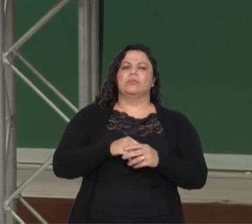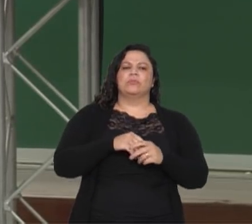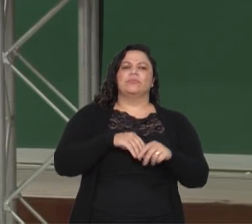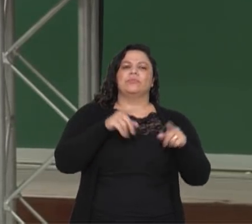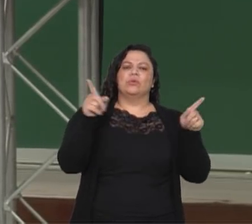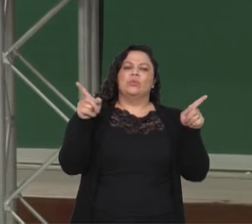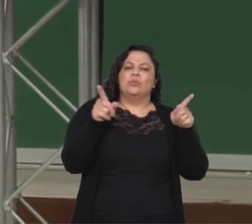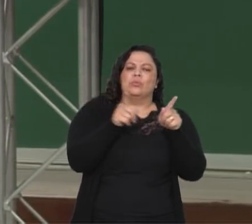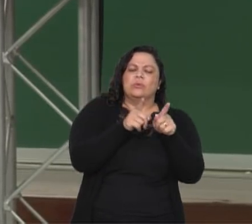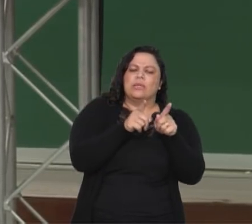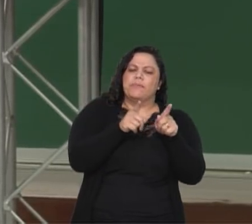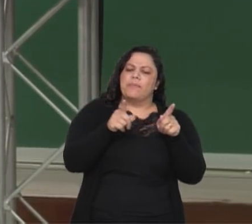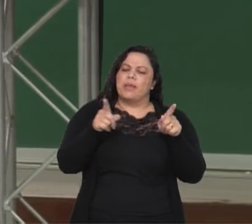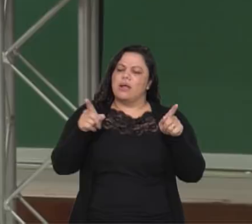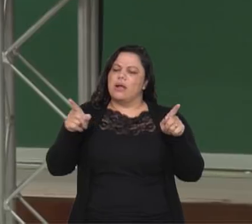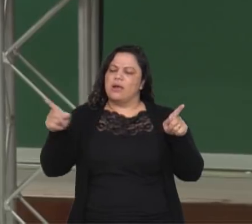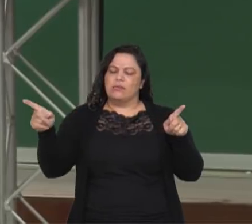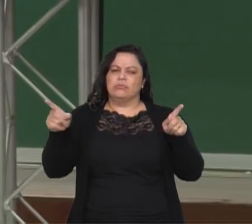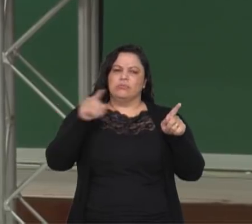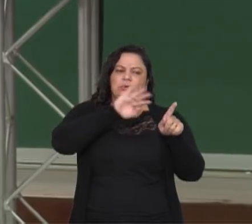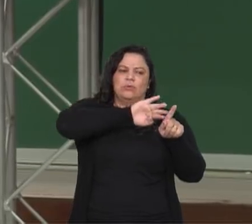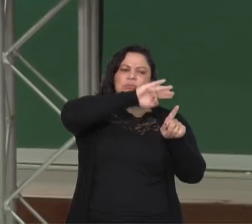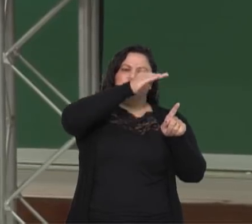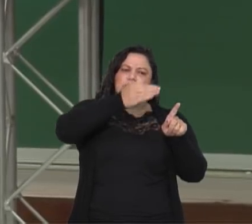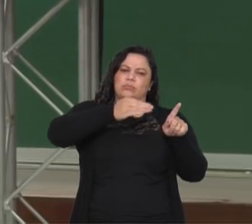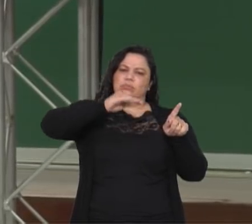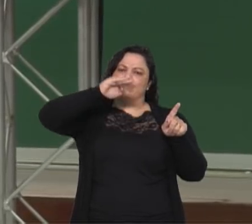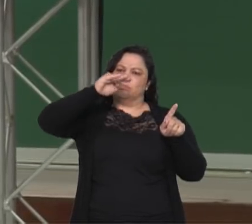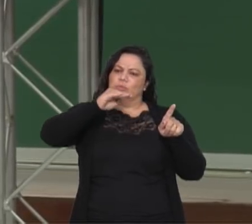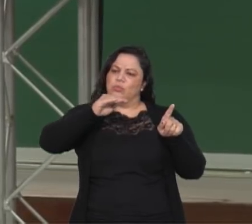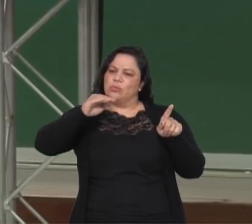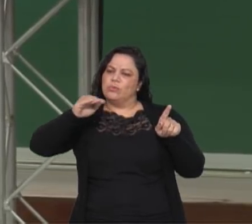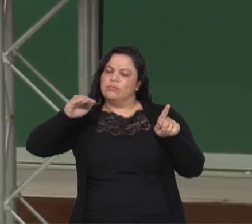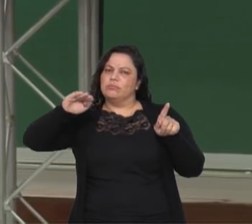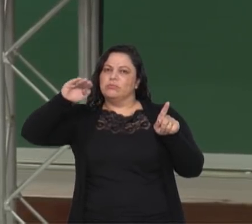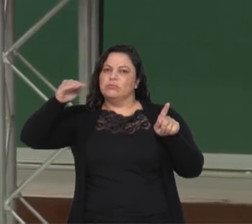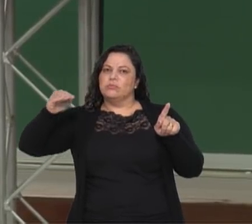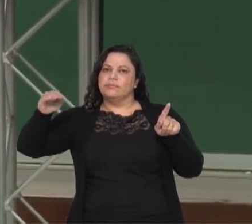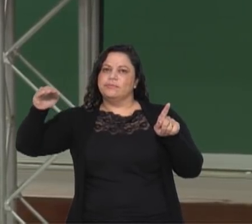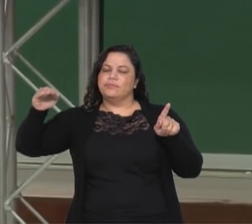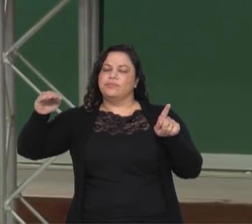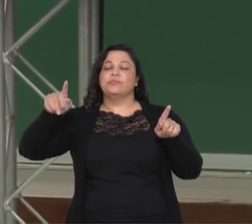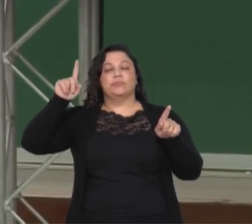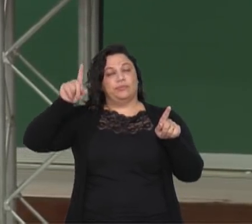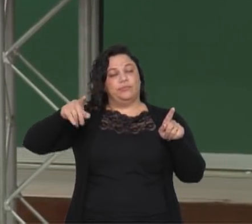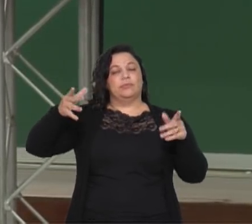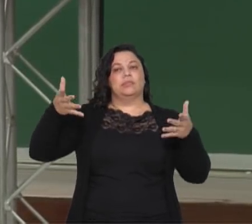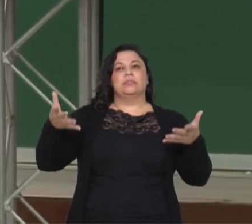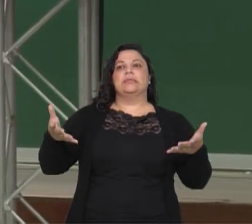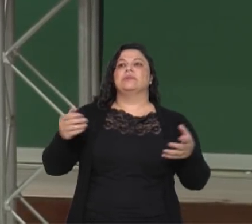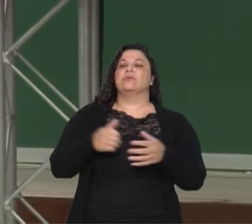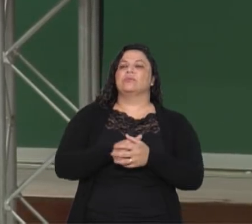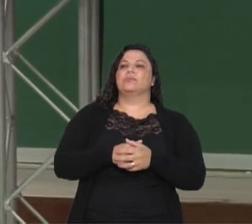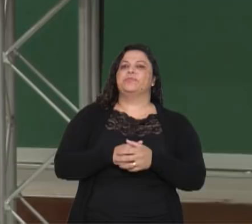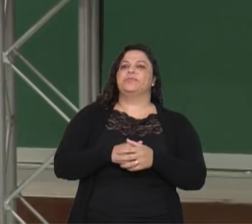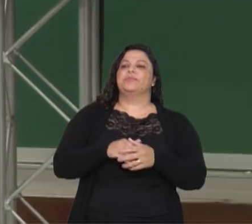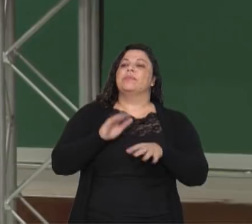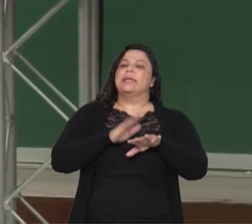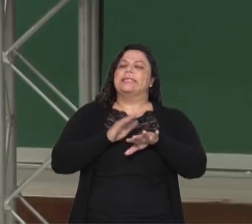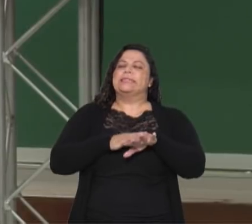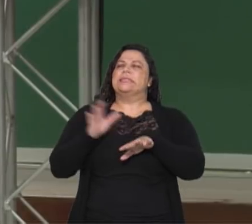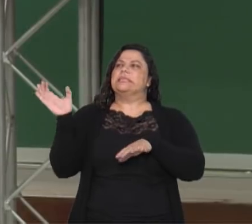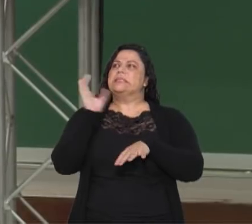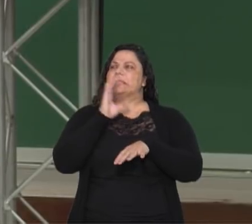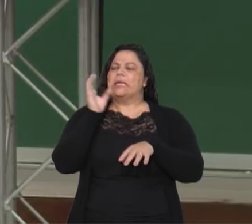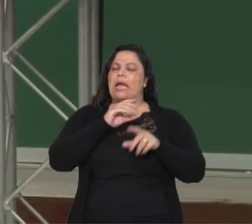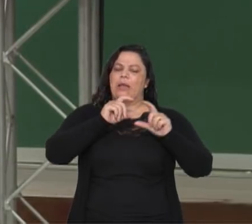tempo e pela quantidade de ondas que possui ele? Então, quanto mais rápido teríamos um som